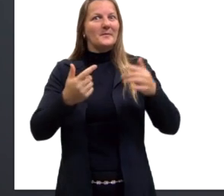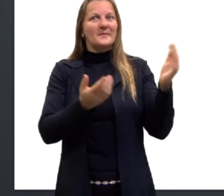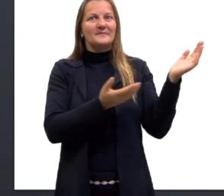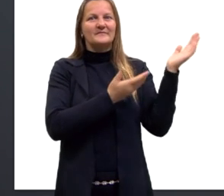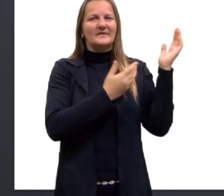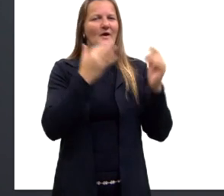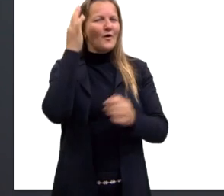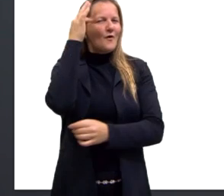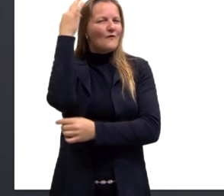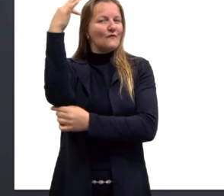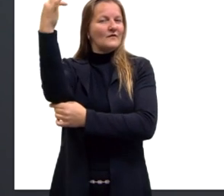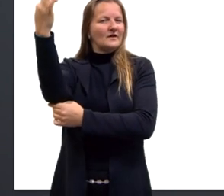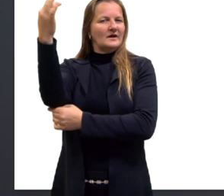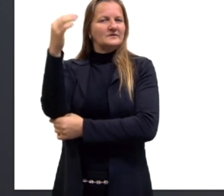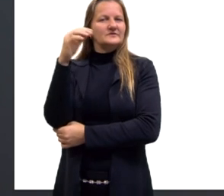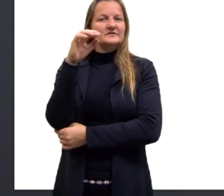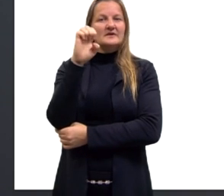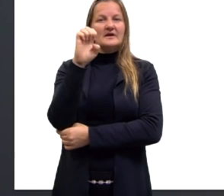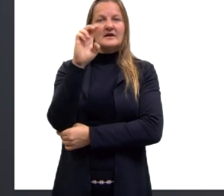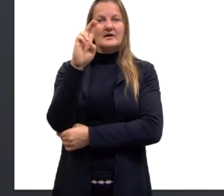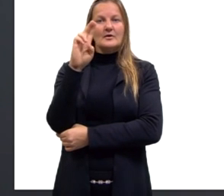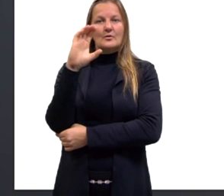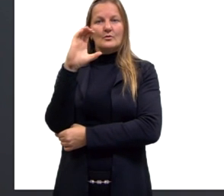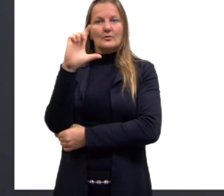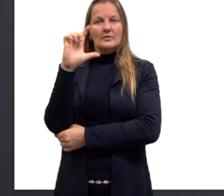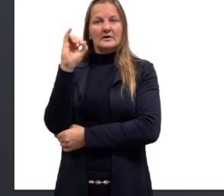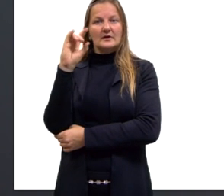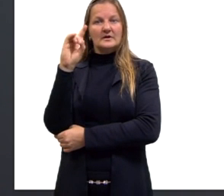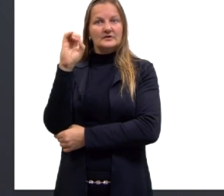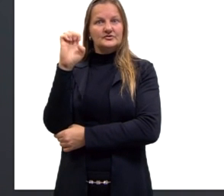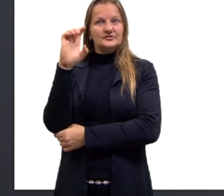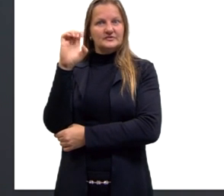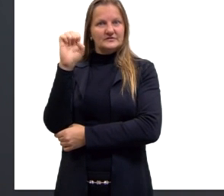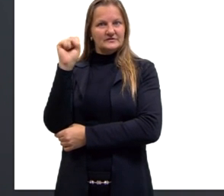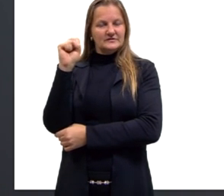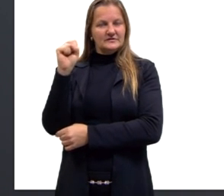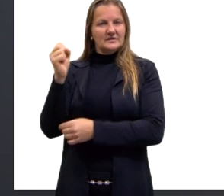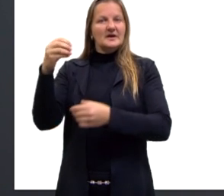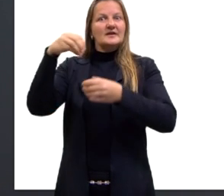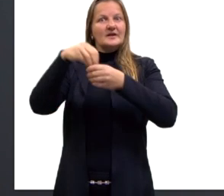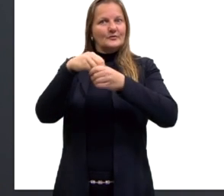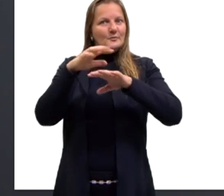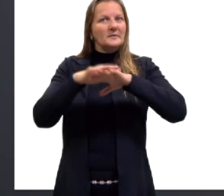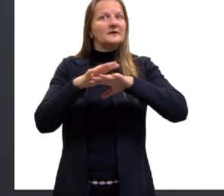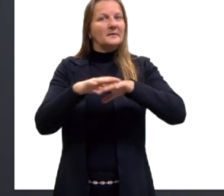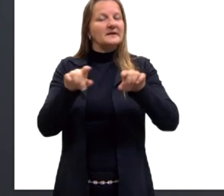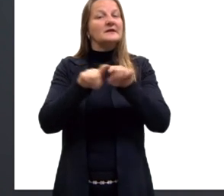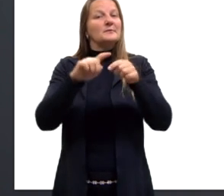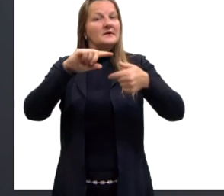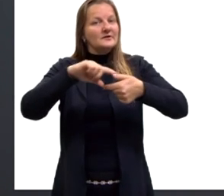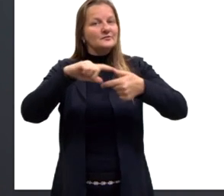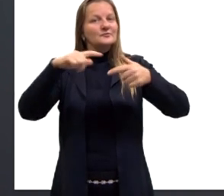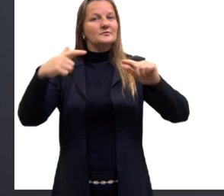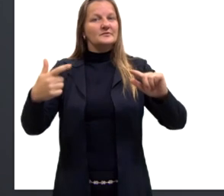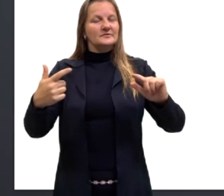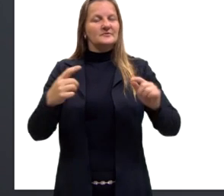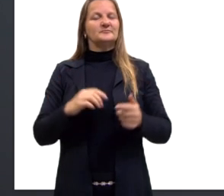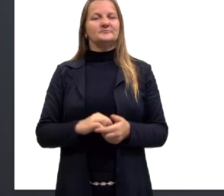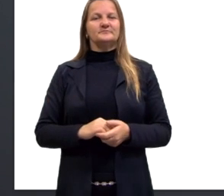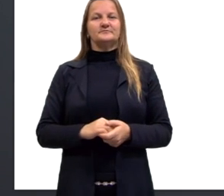filósofo foi oclides as suas contribuições para matemática e para geometria hoje nós vamos então